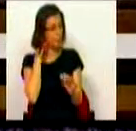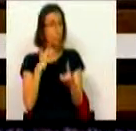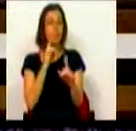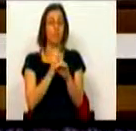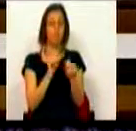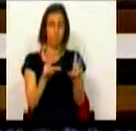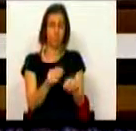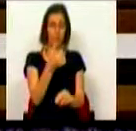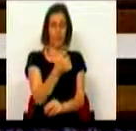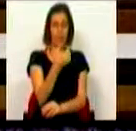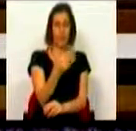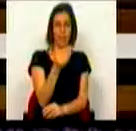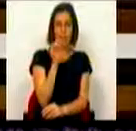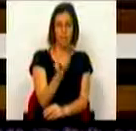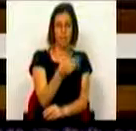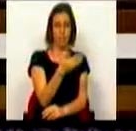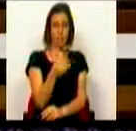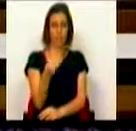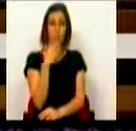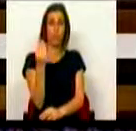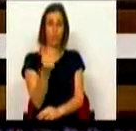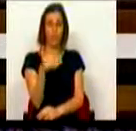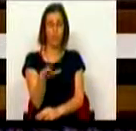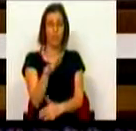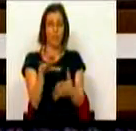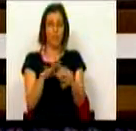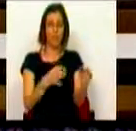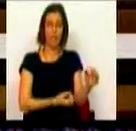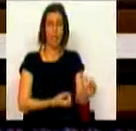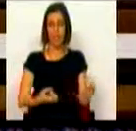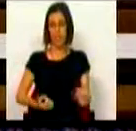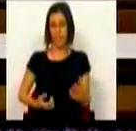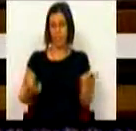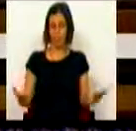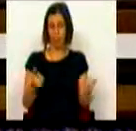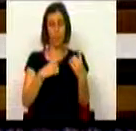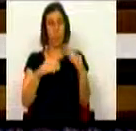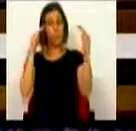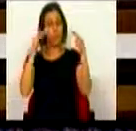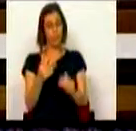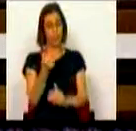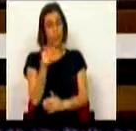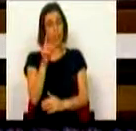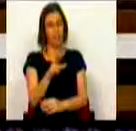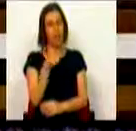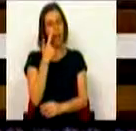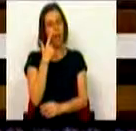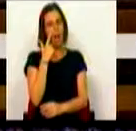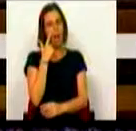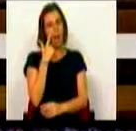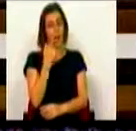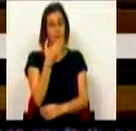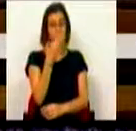termos líquidos, 57.700 jovens da situação de desemprego. Reduzir a taxa de desemprego de longa duração